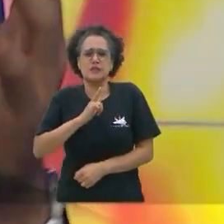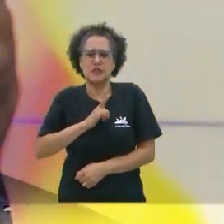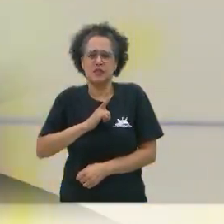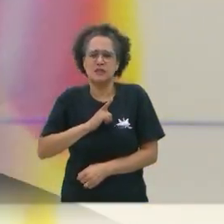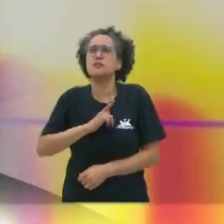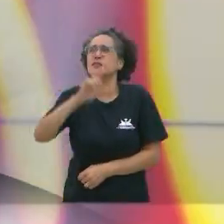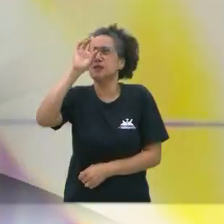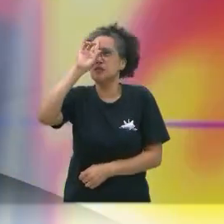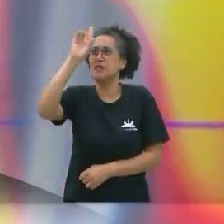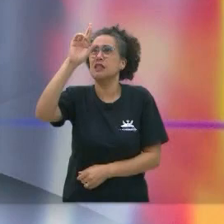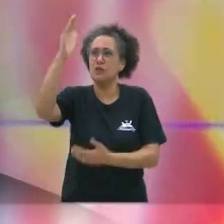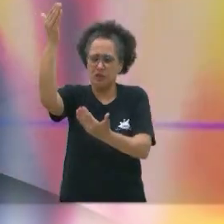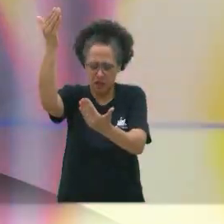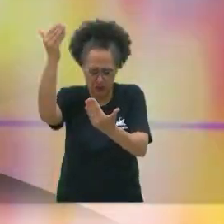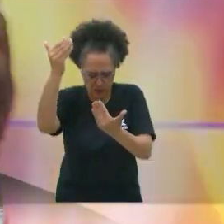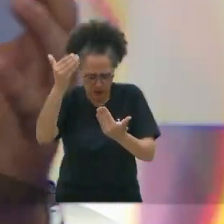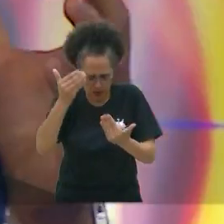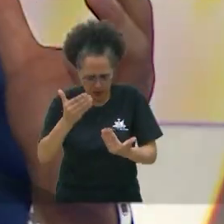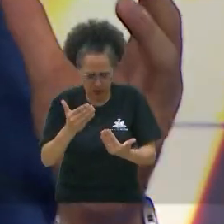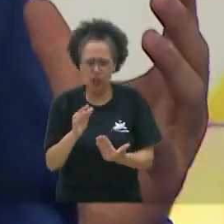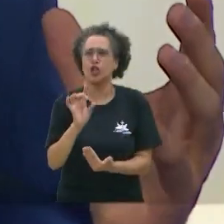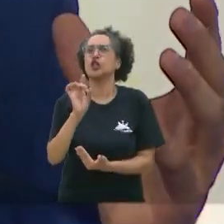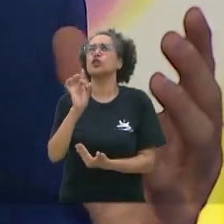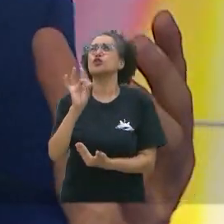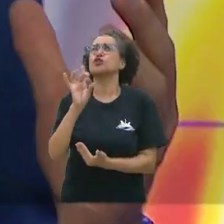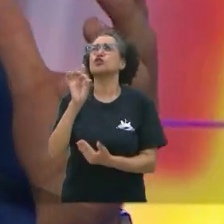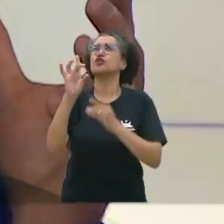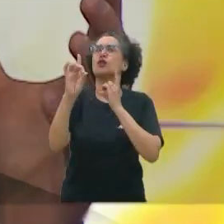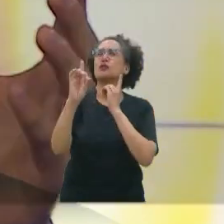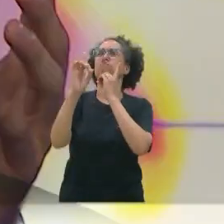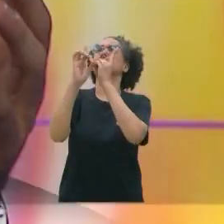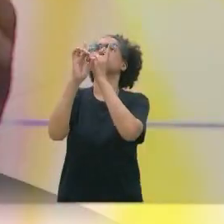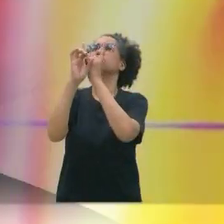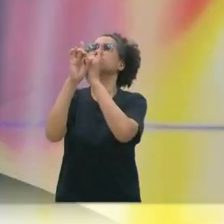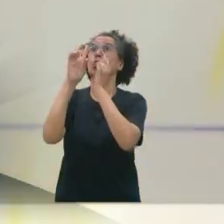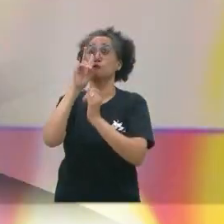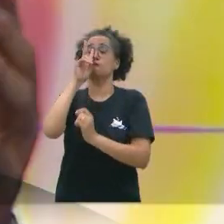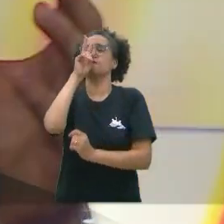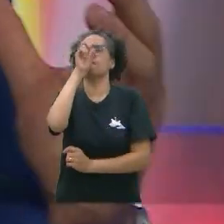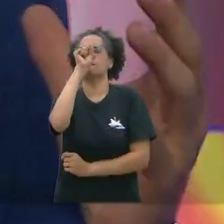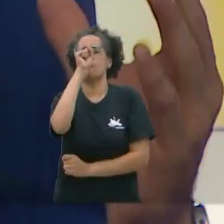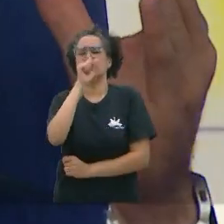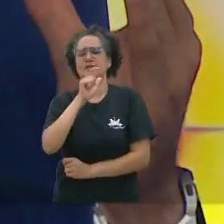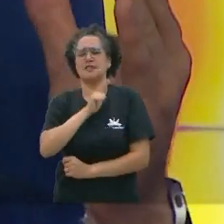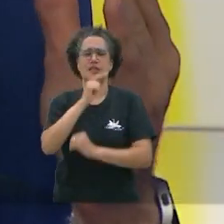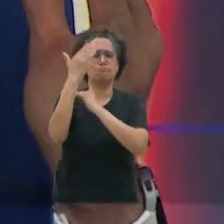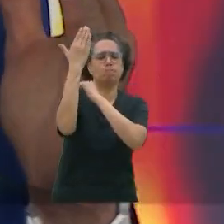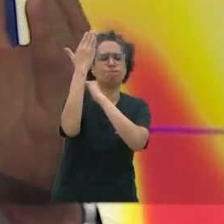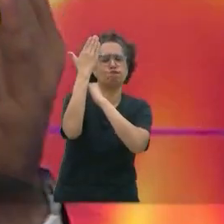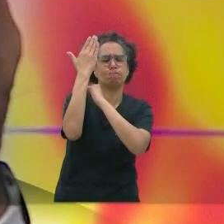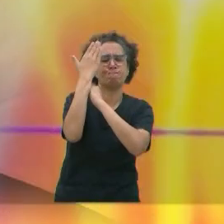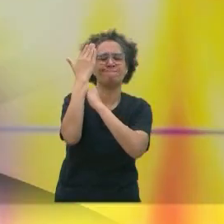Senhor, presença. Só em ti encontramos a força, o refúgio.